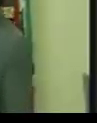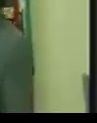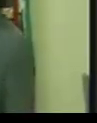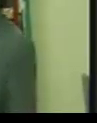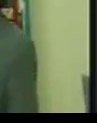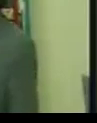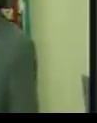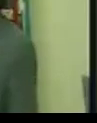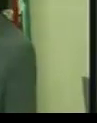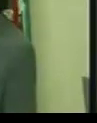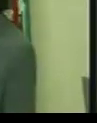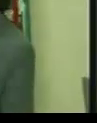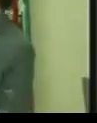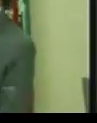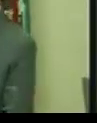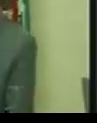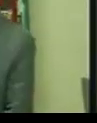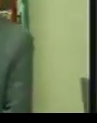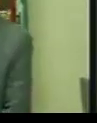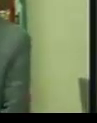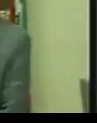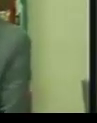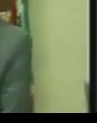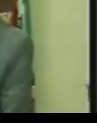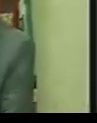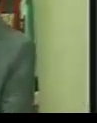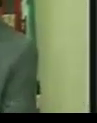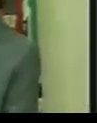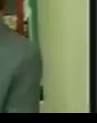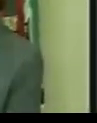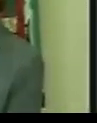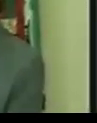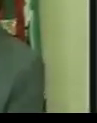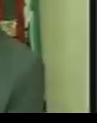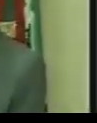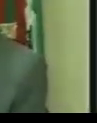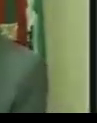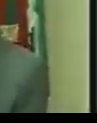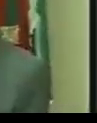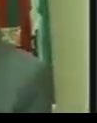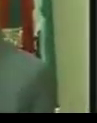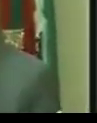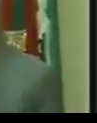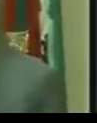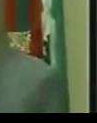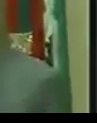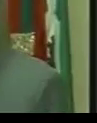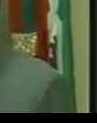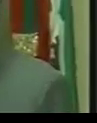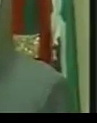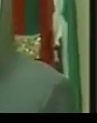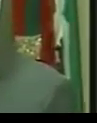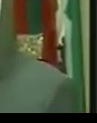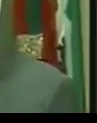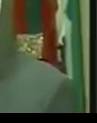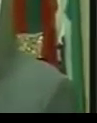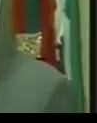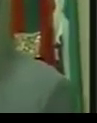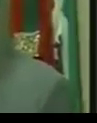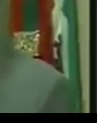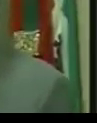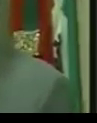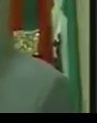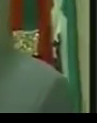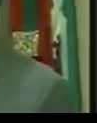ouvem. Essa moção especial. Então, eu, juntamente com uma conversa que